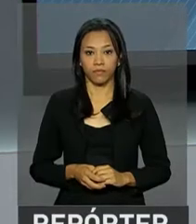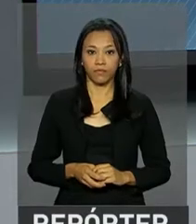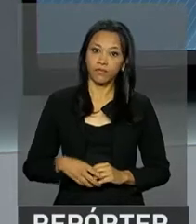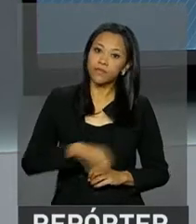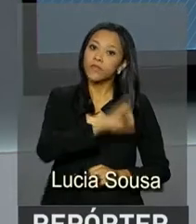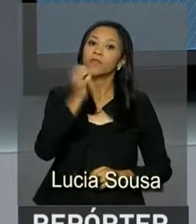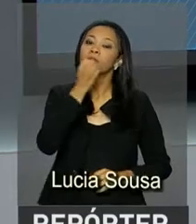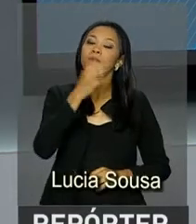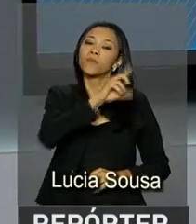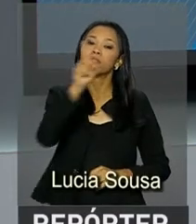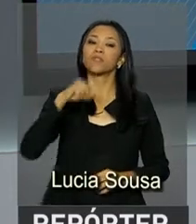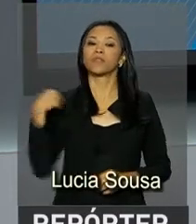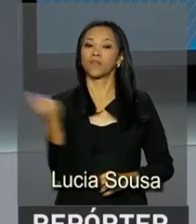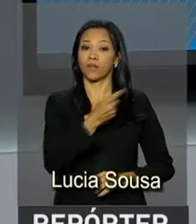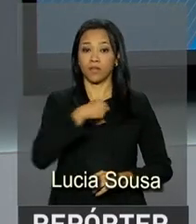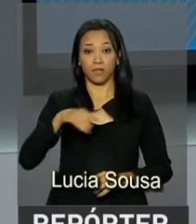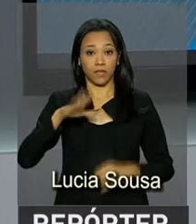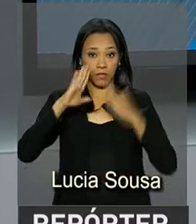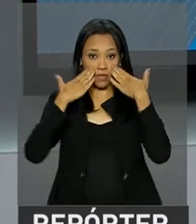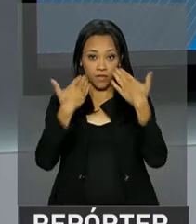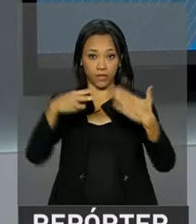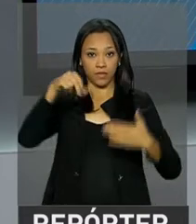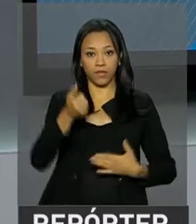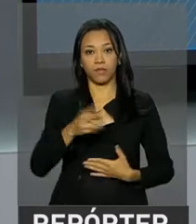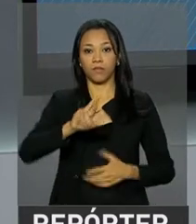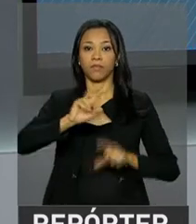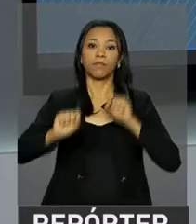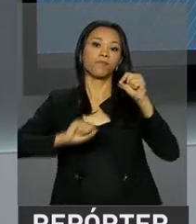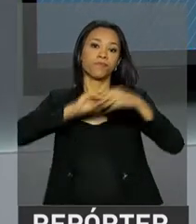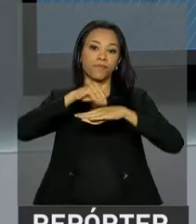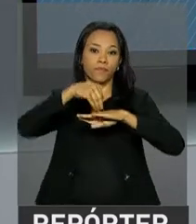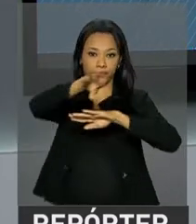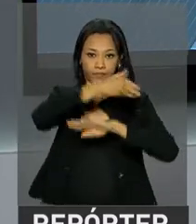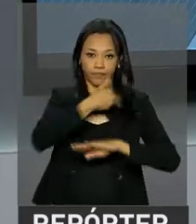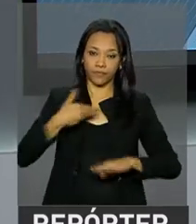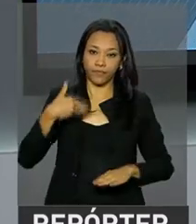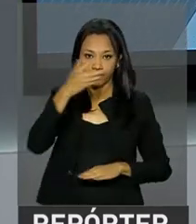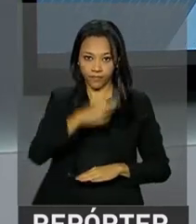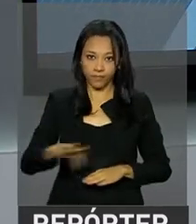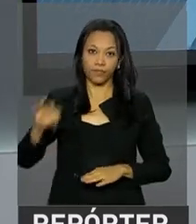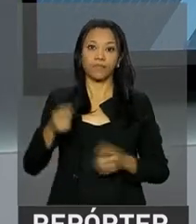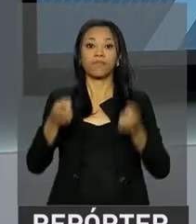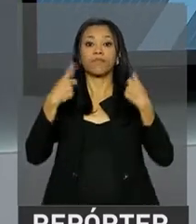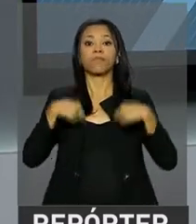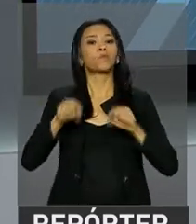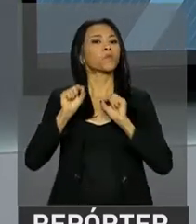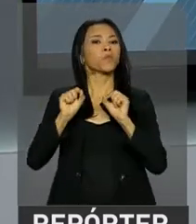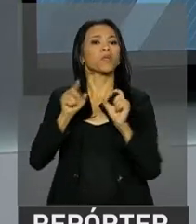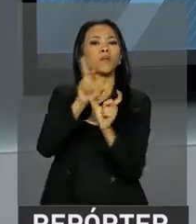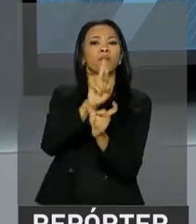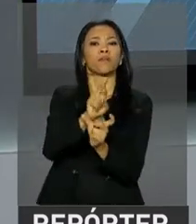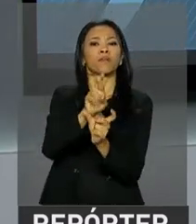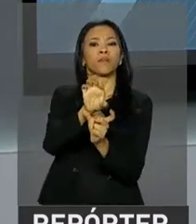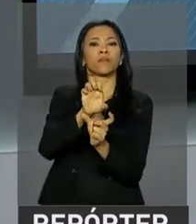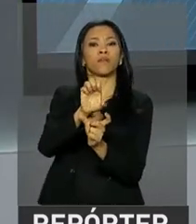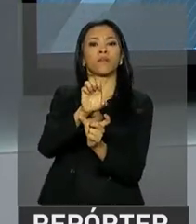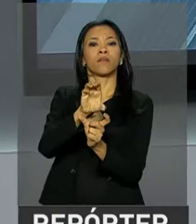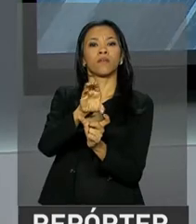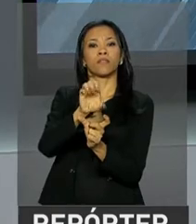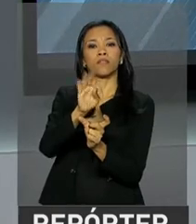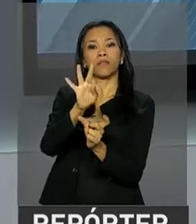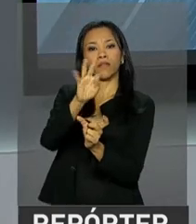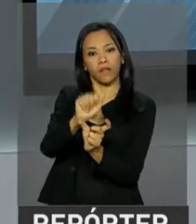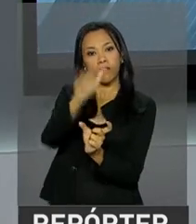Olá, bom dia. Estamos de volta com o repórter NBR e as notícias do governo federal. A Receita Federal libera amanhã consulta